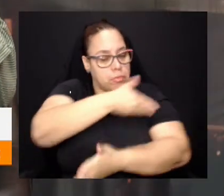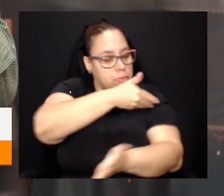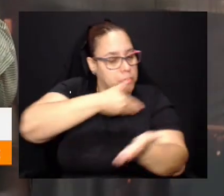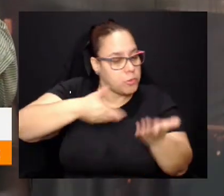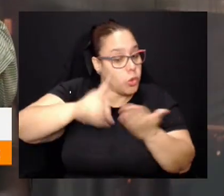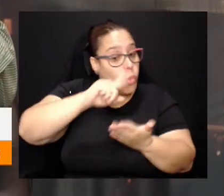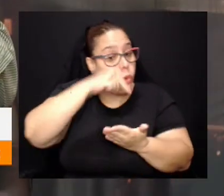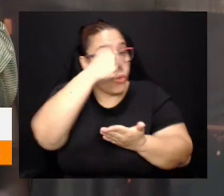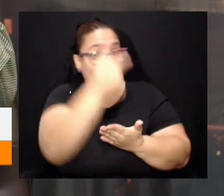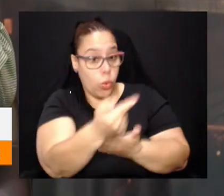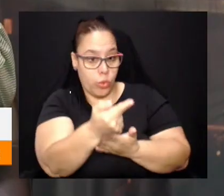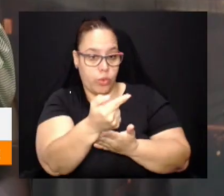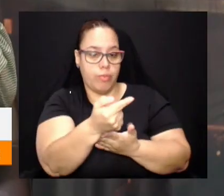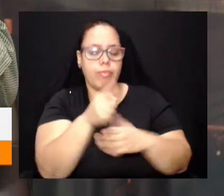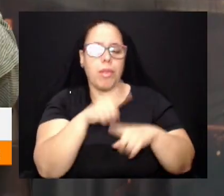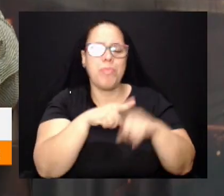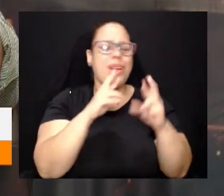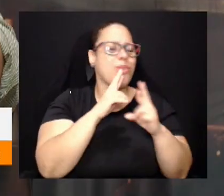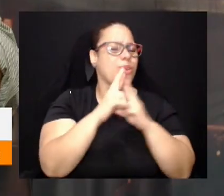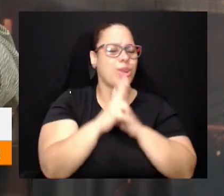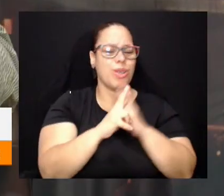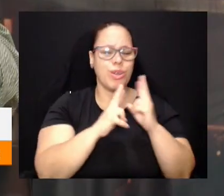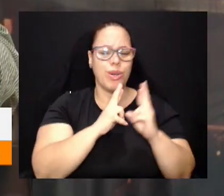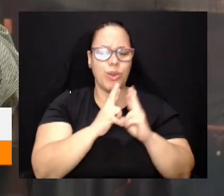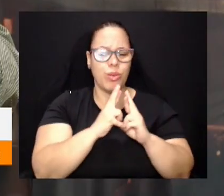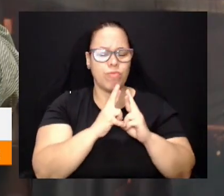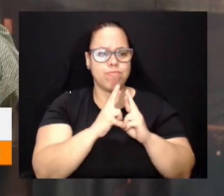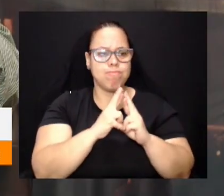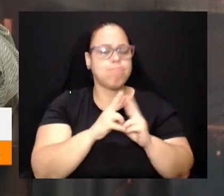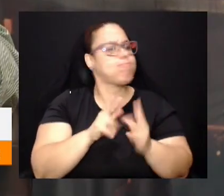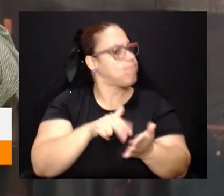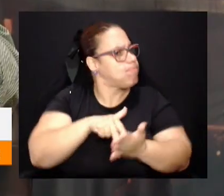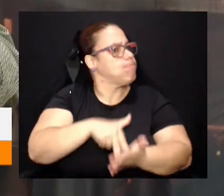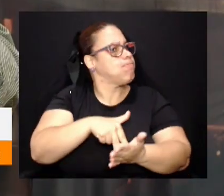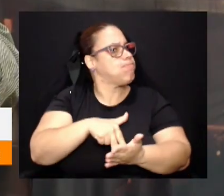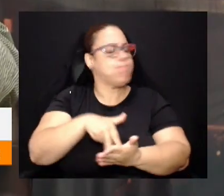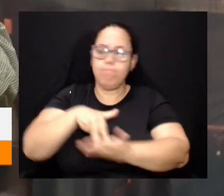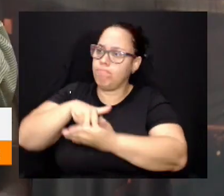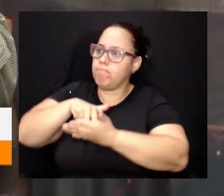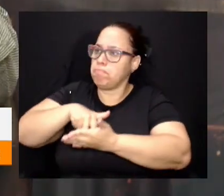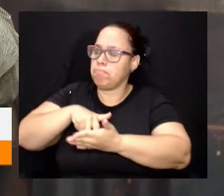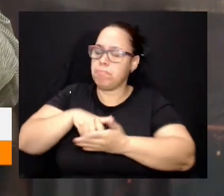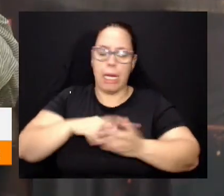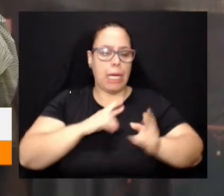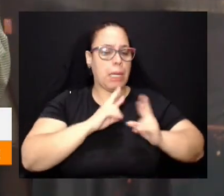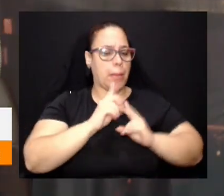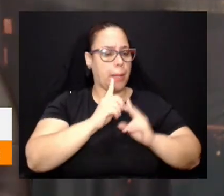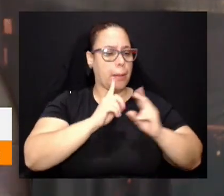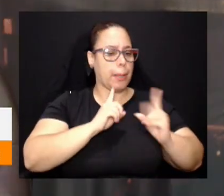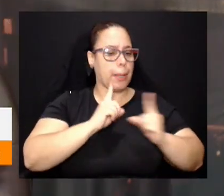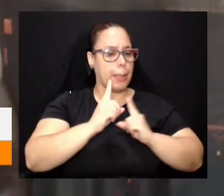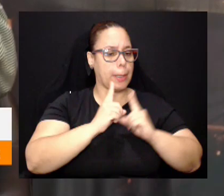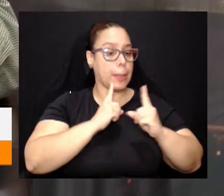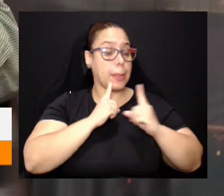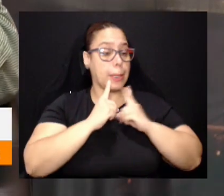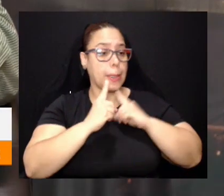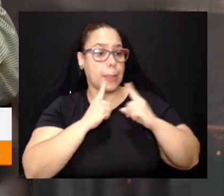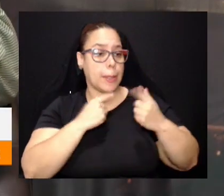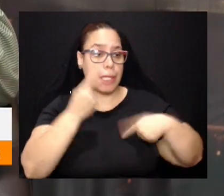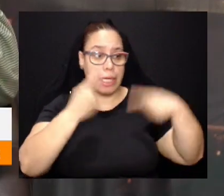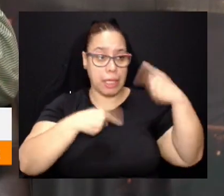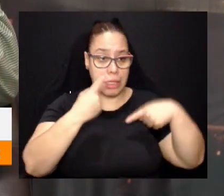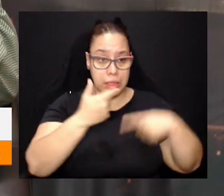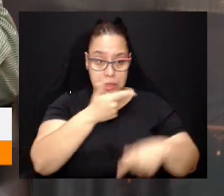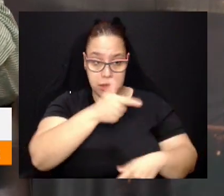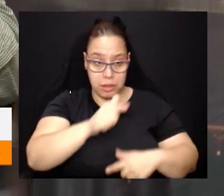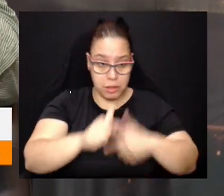Mas o relacionamento, quando há disposição das pessoas para se atualizar, para se renovar, eu vou